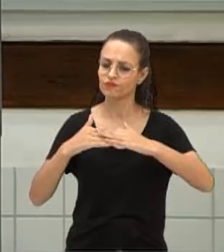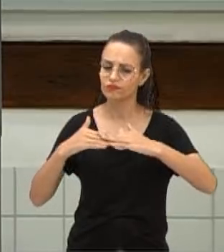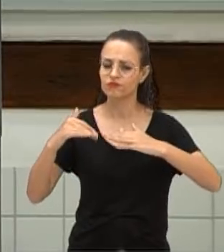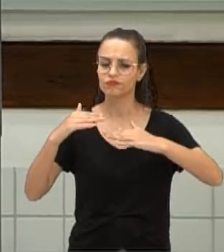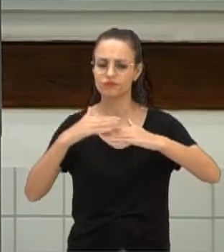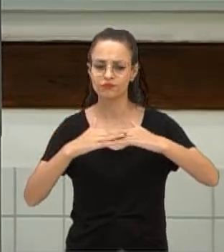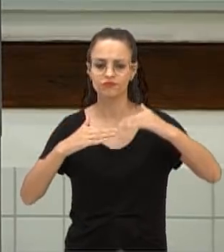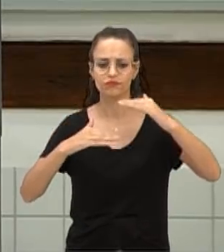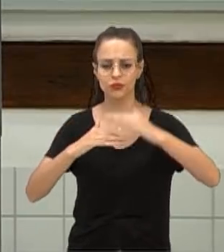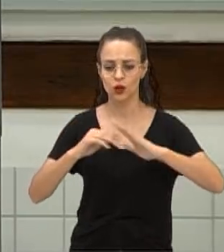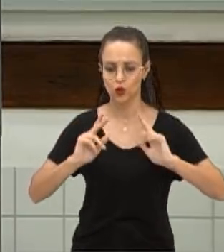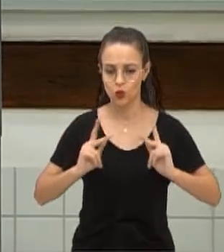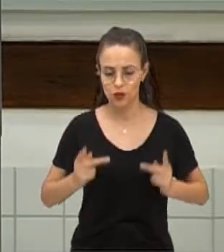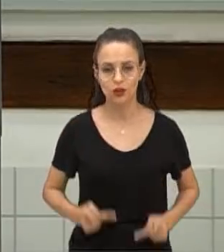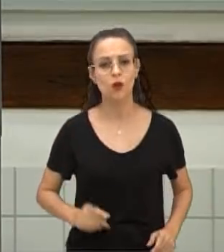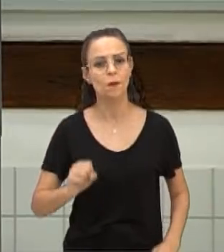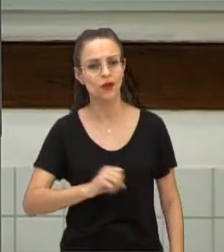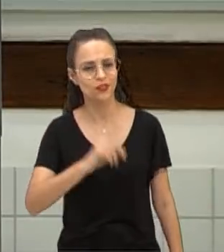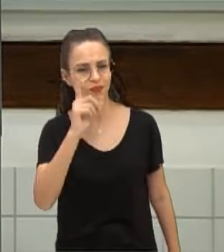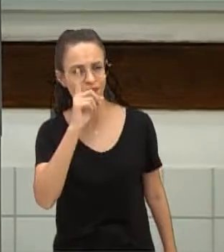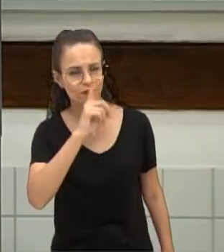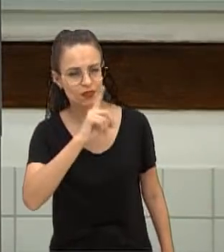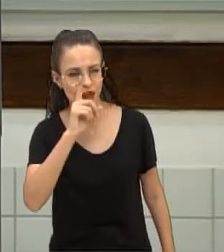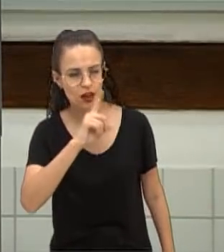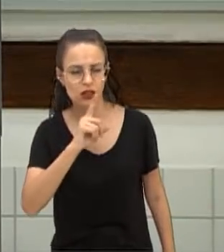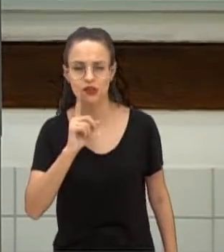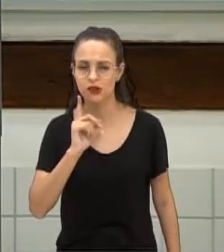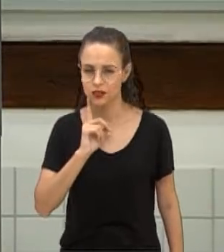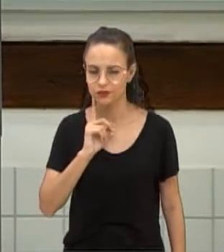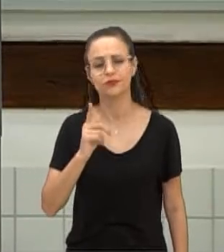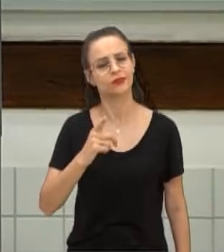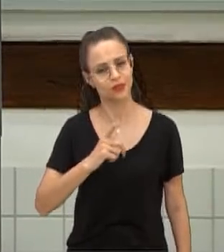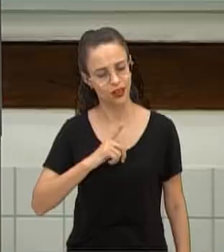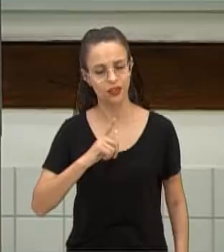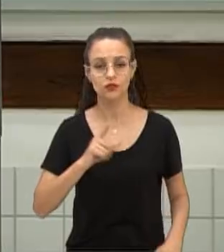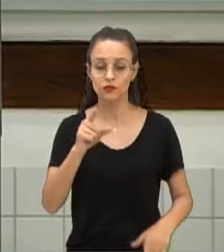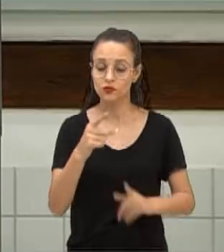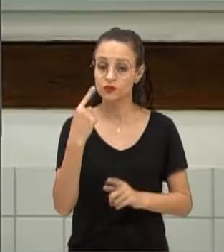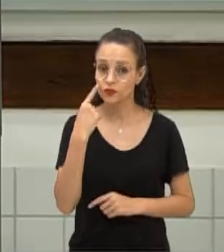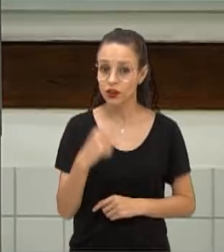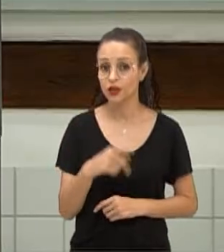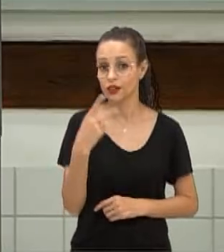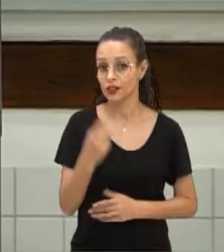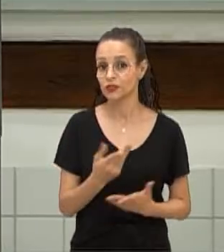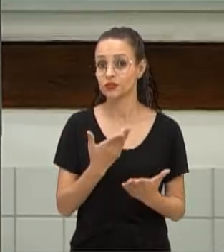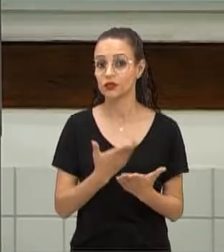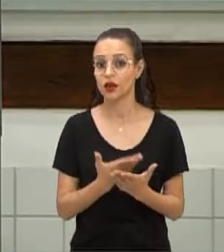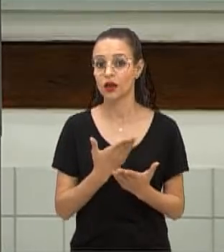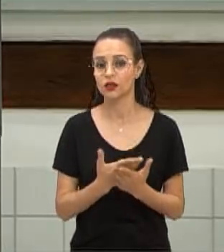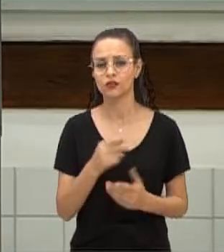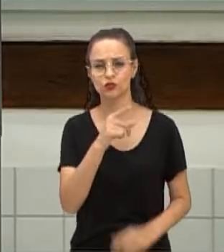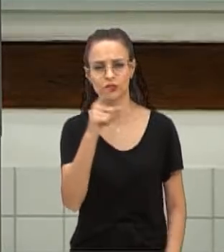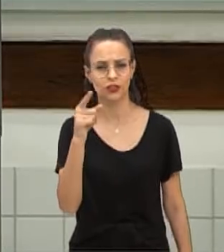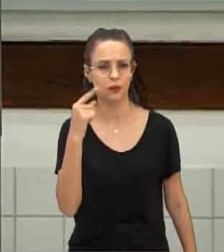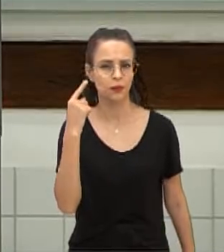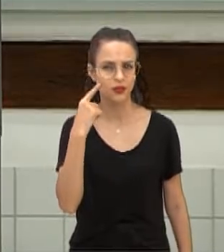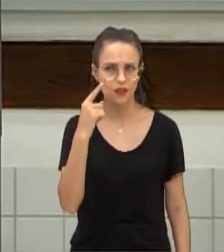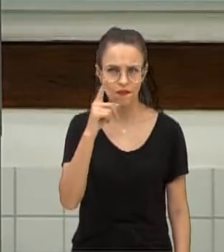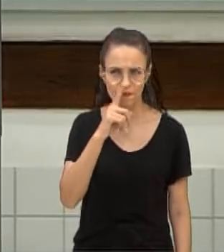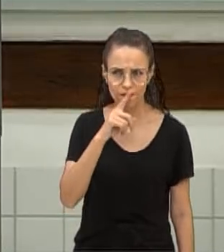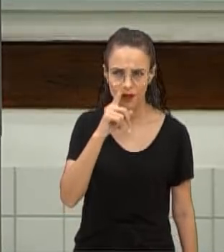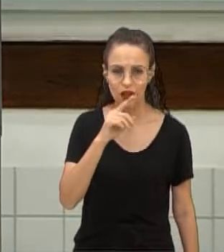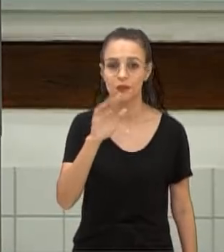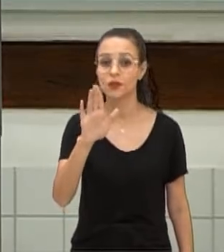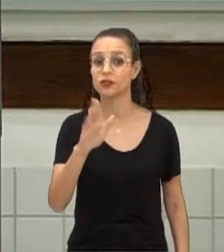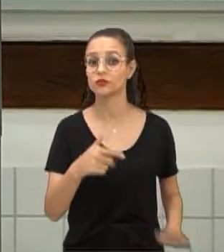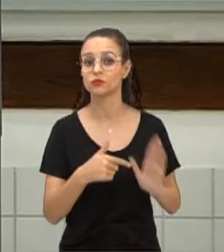algum momento ela pode ter falhado. E vocês vão identificar aqui na minha aula, que eu vou trazer aqui para vocês, pode até achar que é falha, mas eu vou